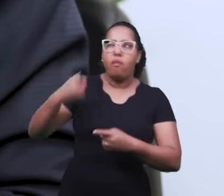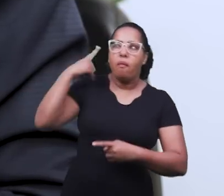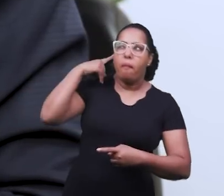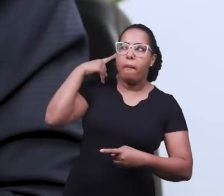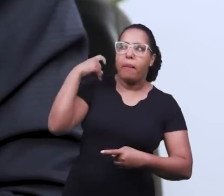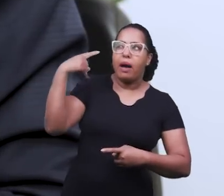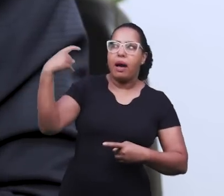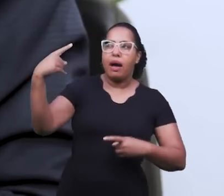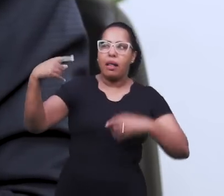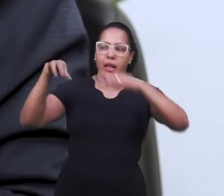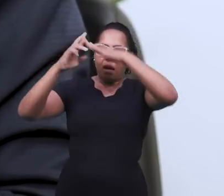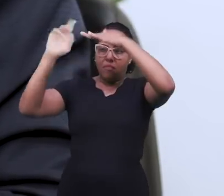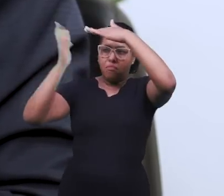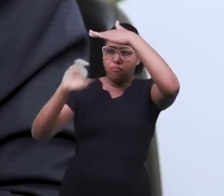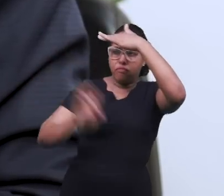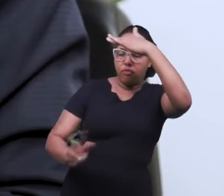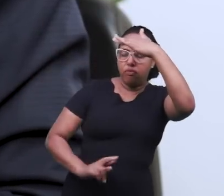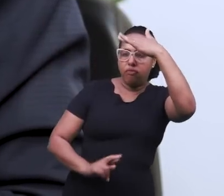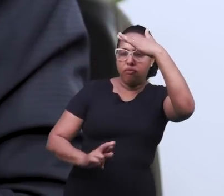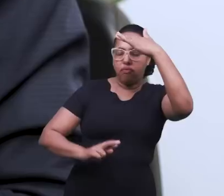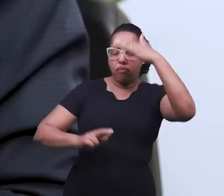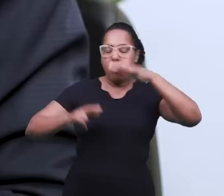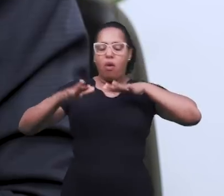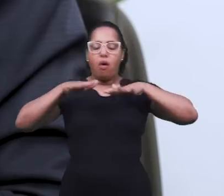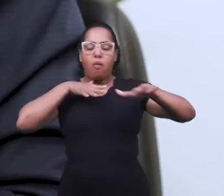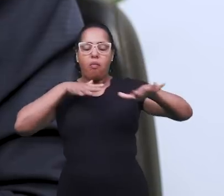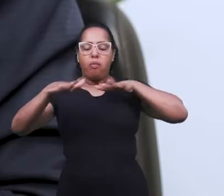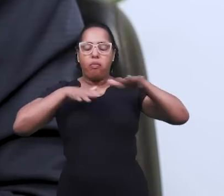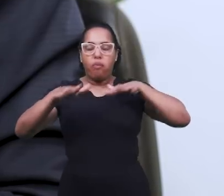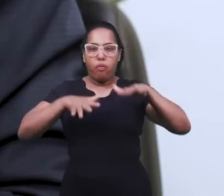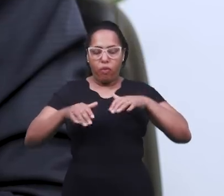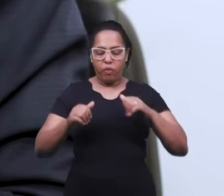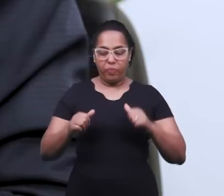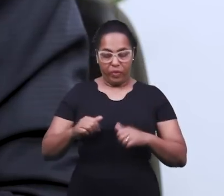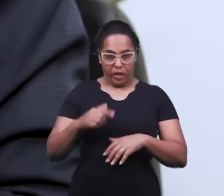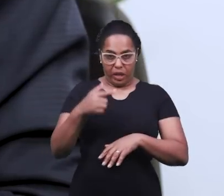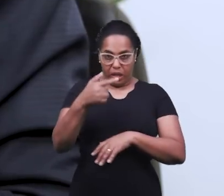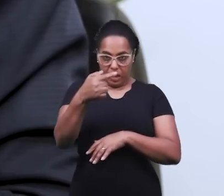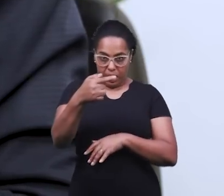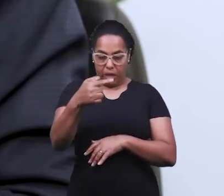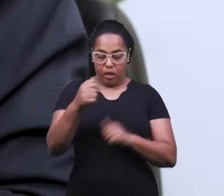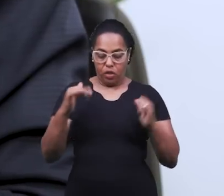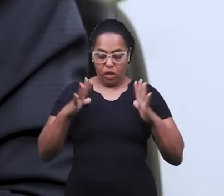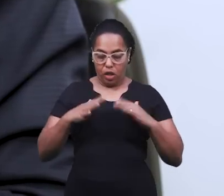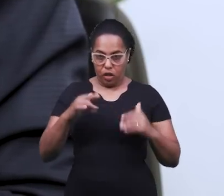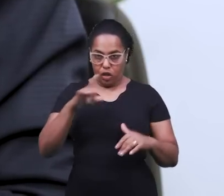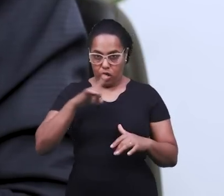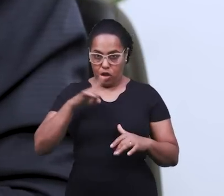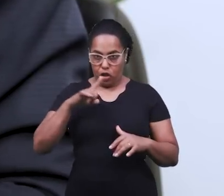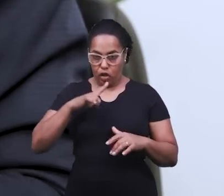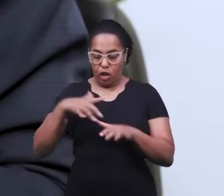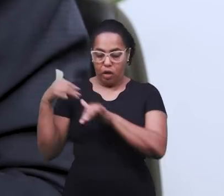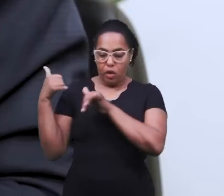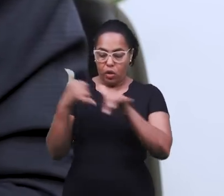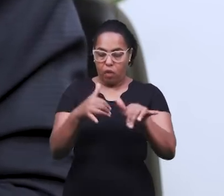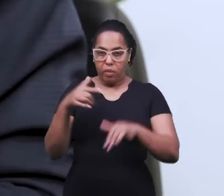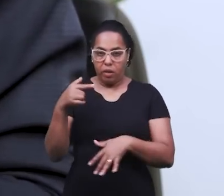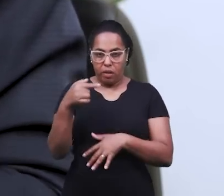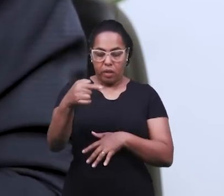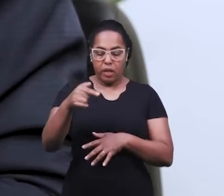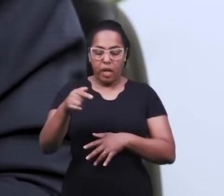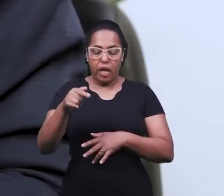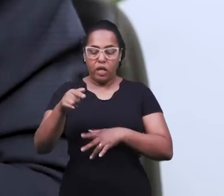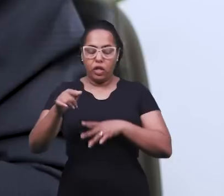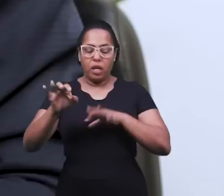trovões e relâmpagos e terremotos. E os 7 anjos que tinham as 7 trombetas